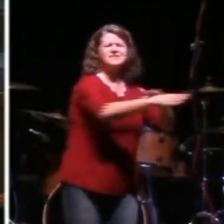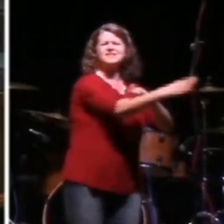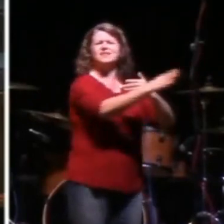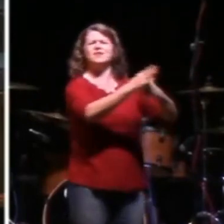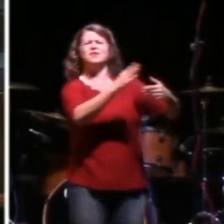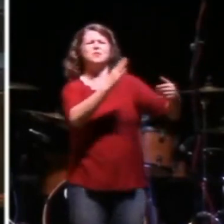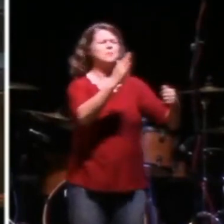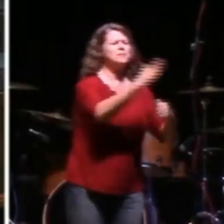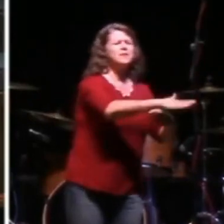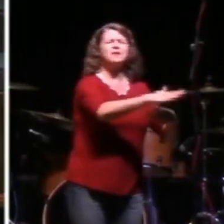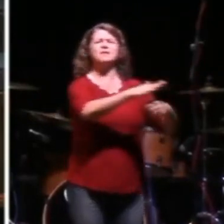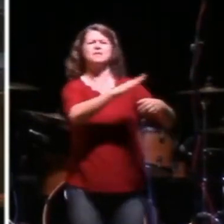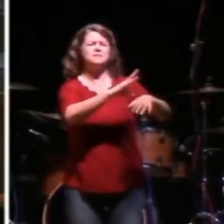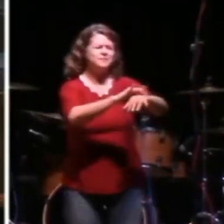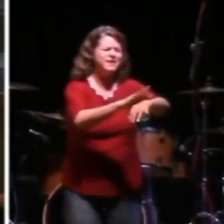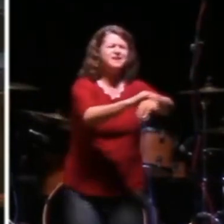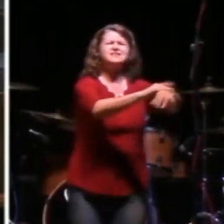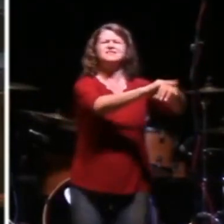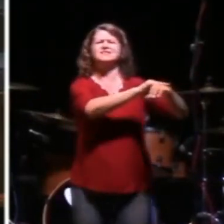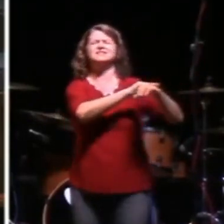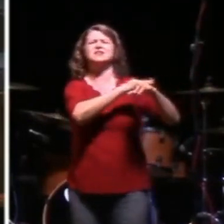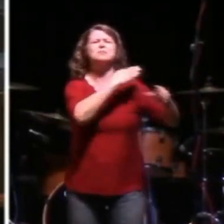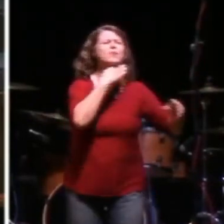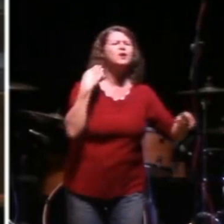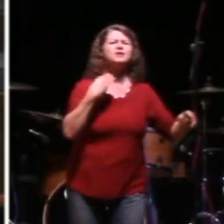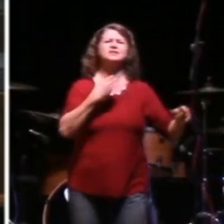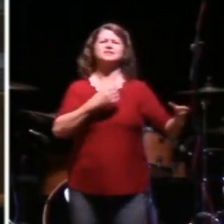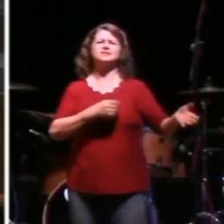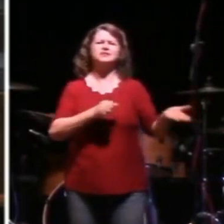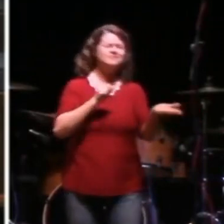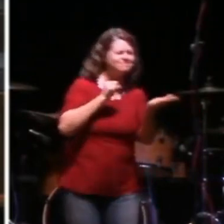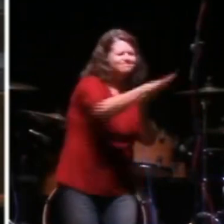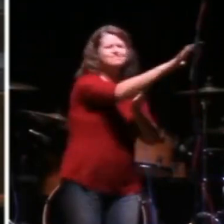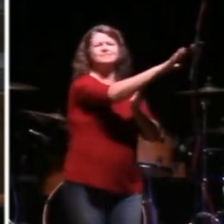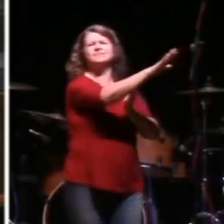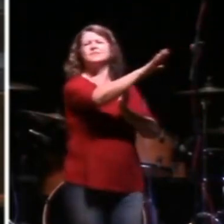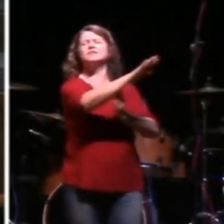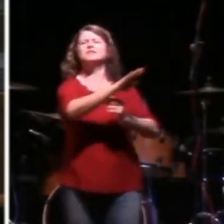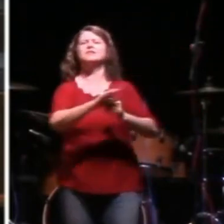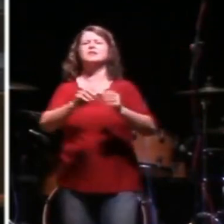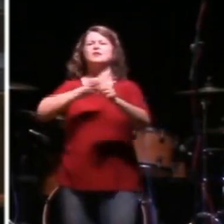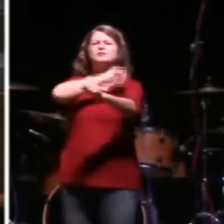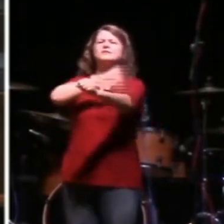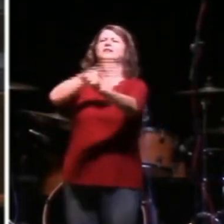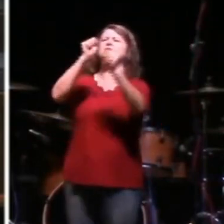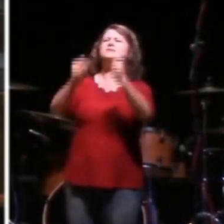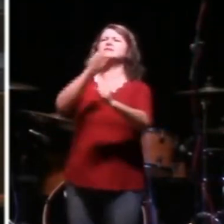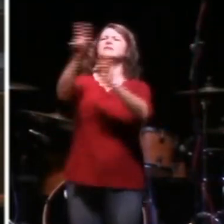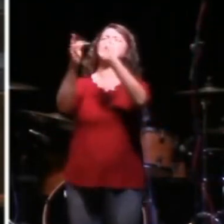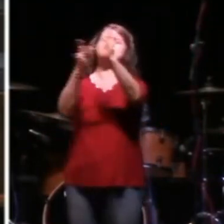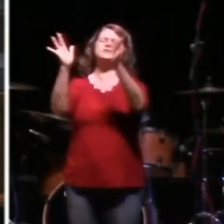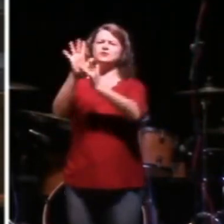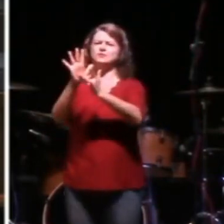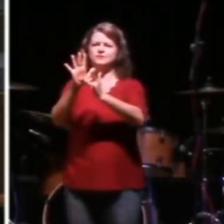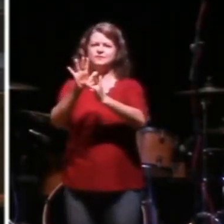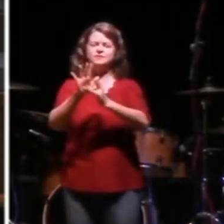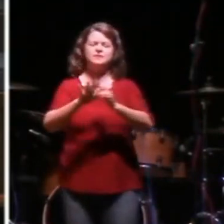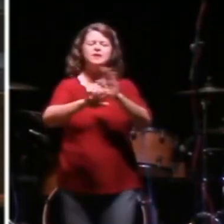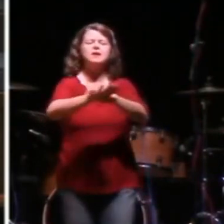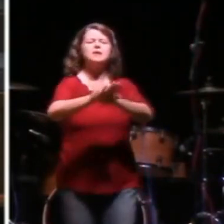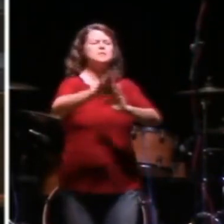morte todo espírito de morte nós empreendemos em nome de jesus estendemos as nossas mãos sobre nossos filhos